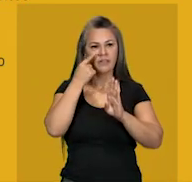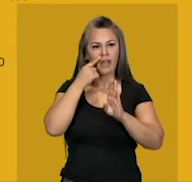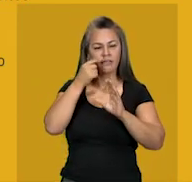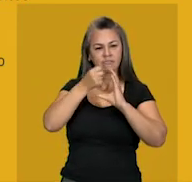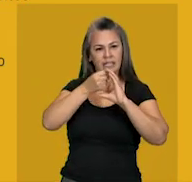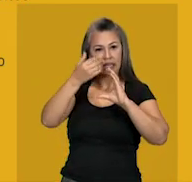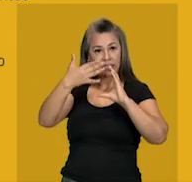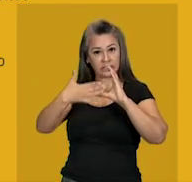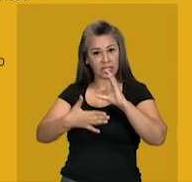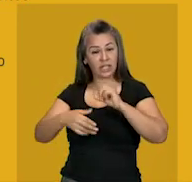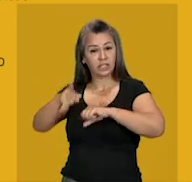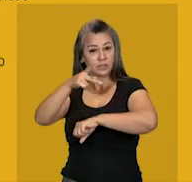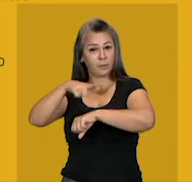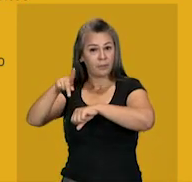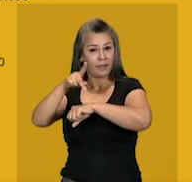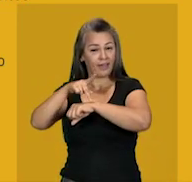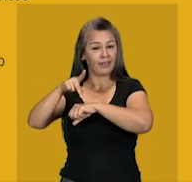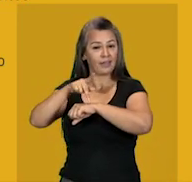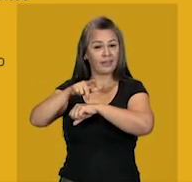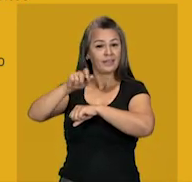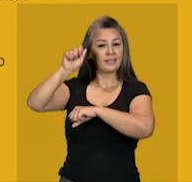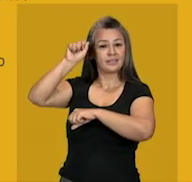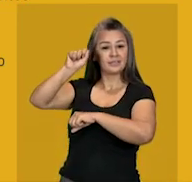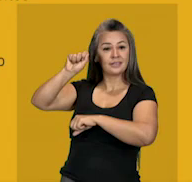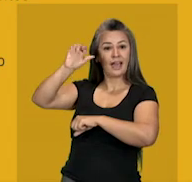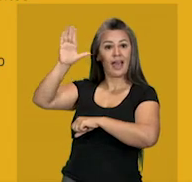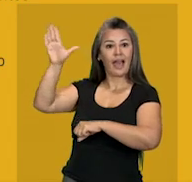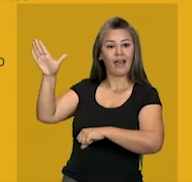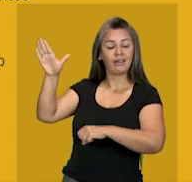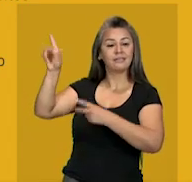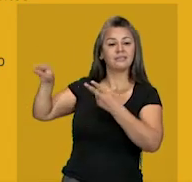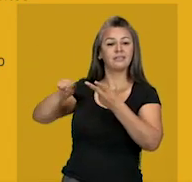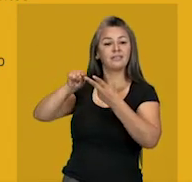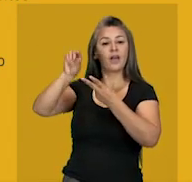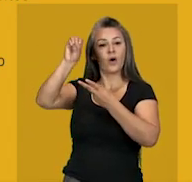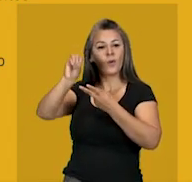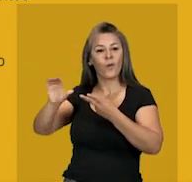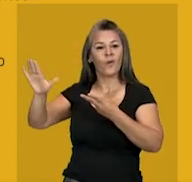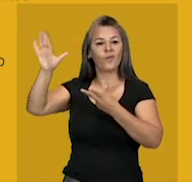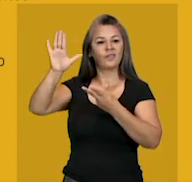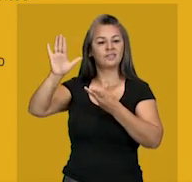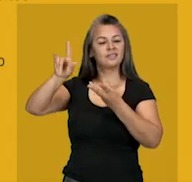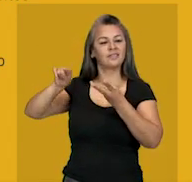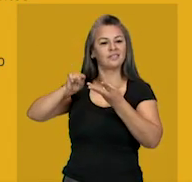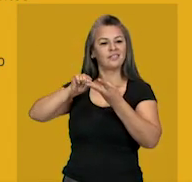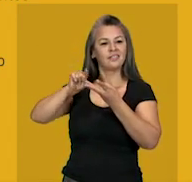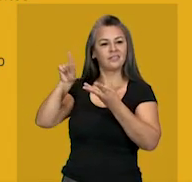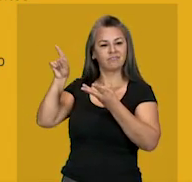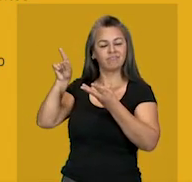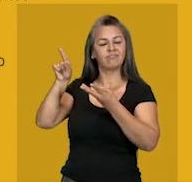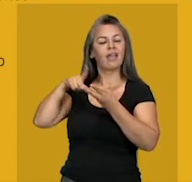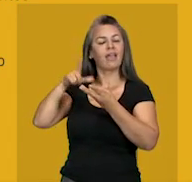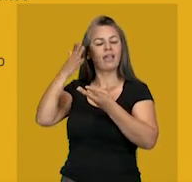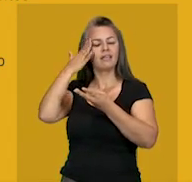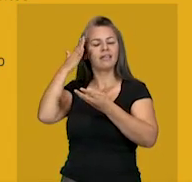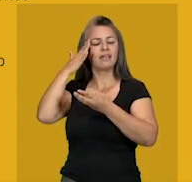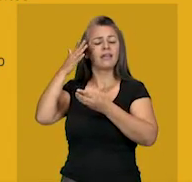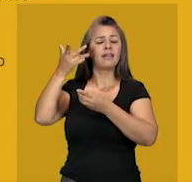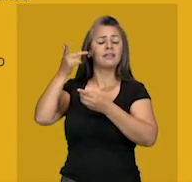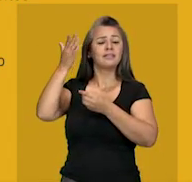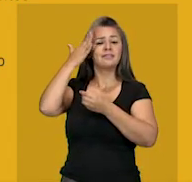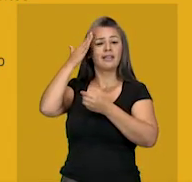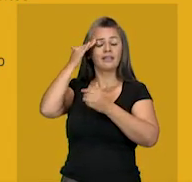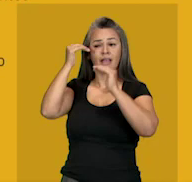países asiáticos e da Oceania em seus aspectos populacionais, urbanos, políticos e econômicos, e discutir suas desigualdades